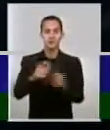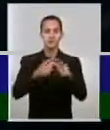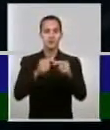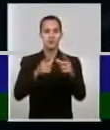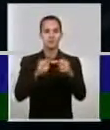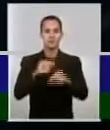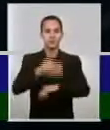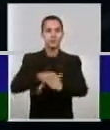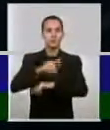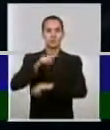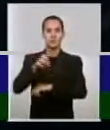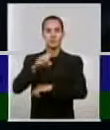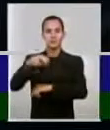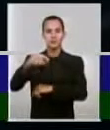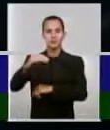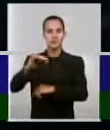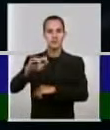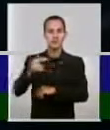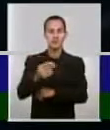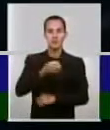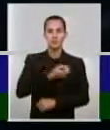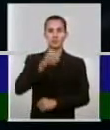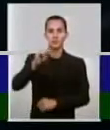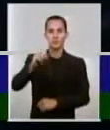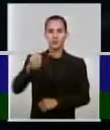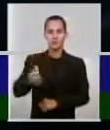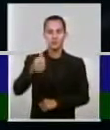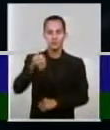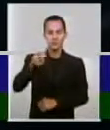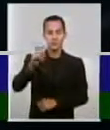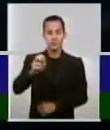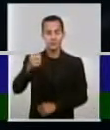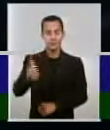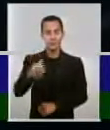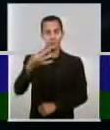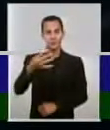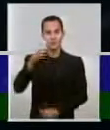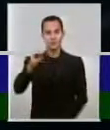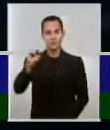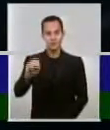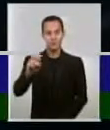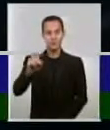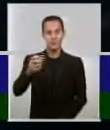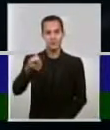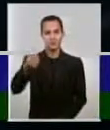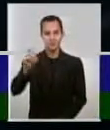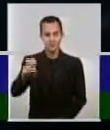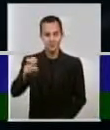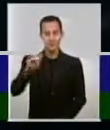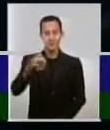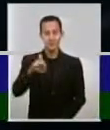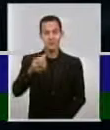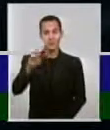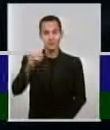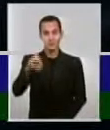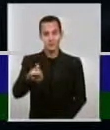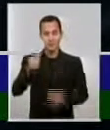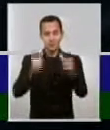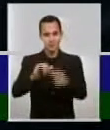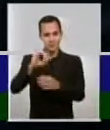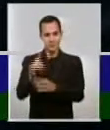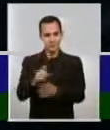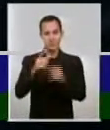Brasília, na Rua Zenite, ao lado dos números 81, 151, 408, 565, 606, bairro